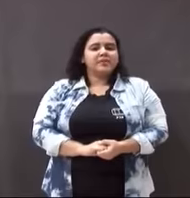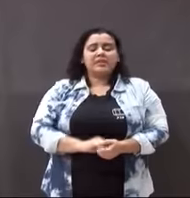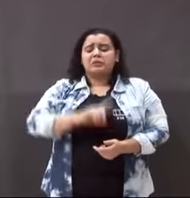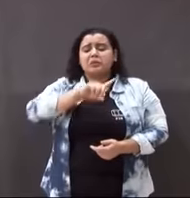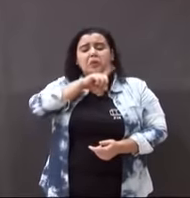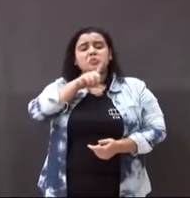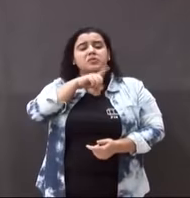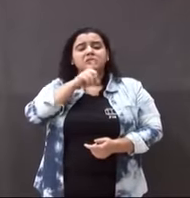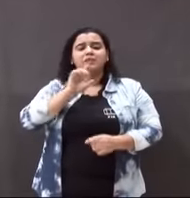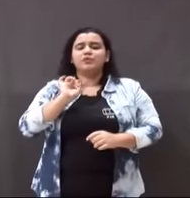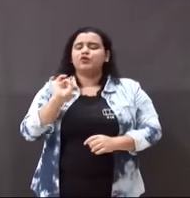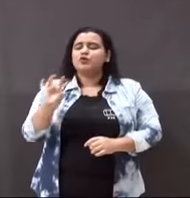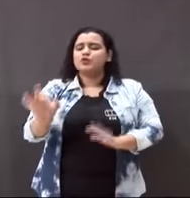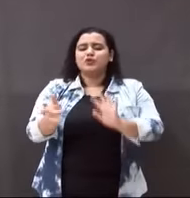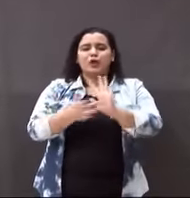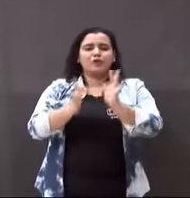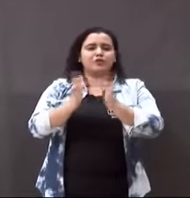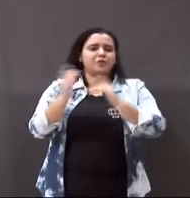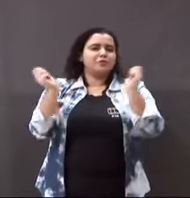falar.